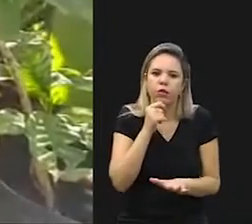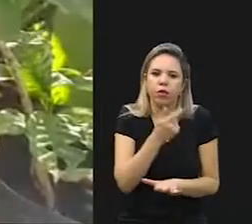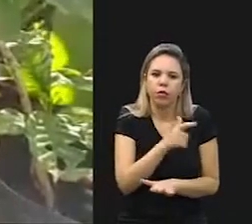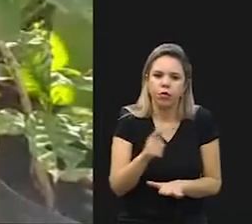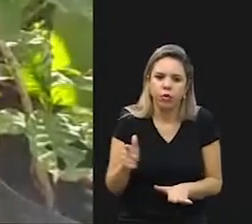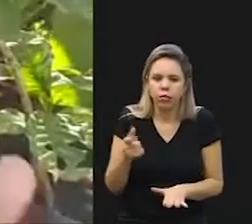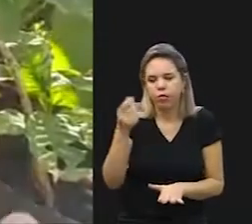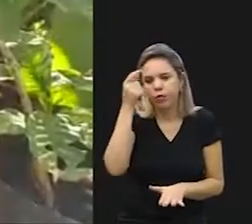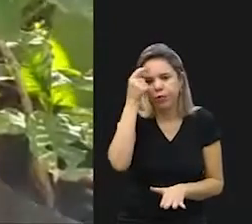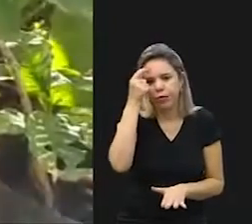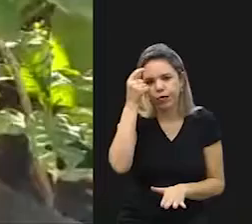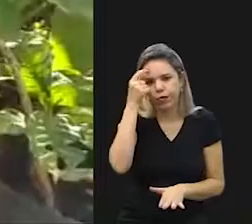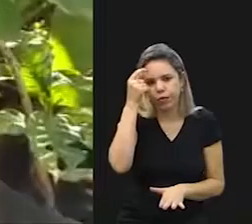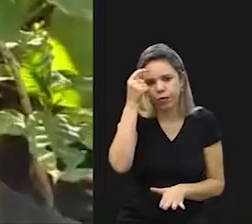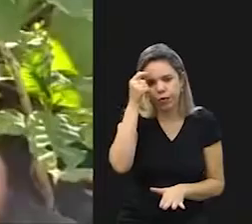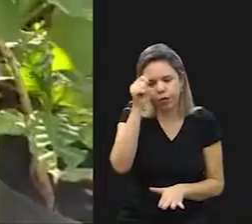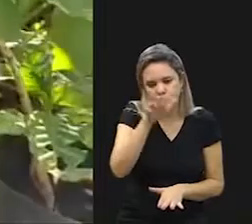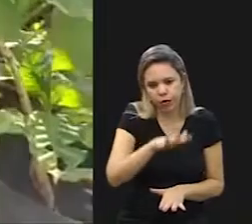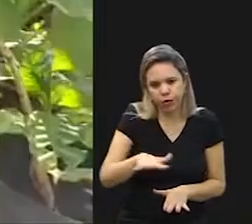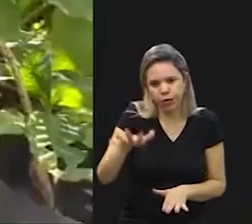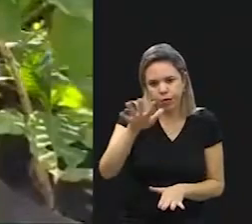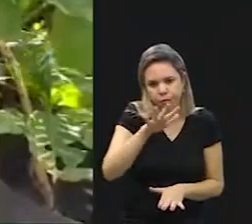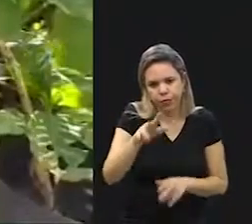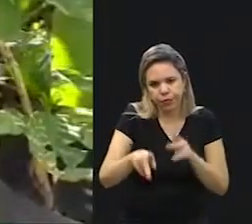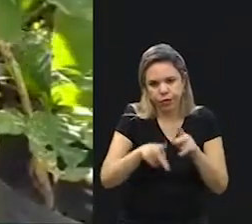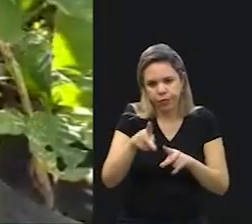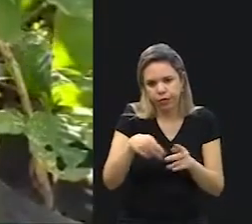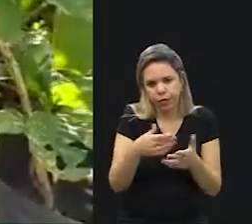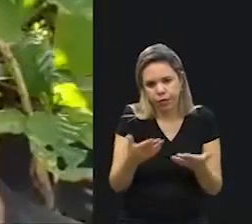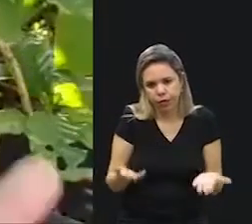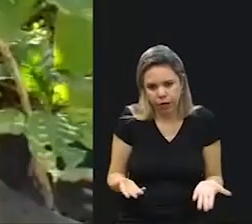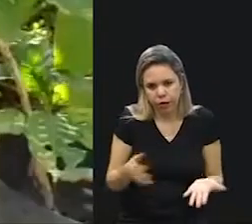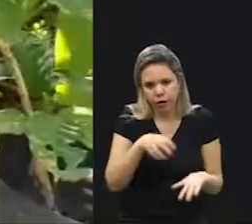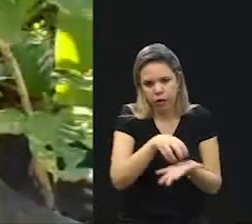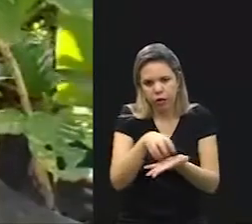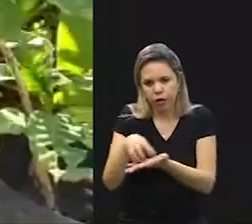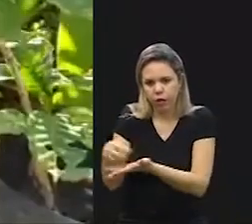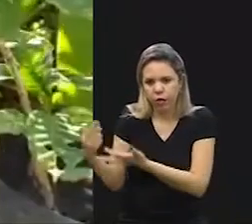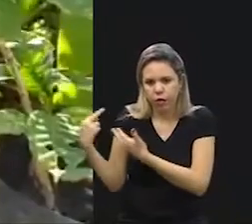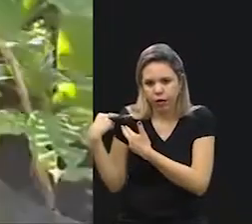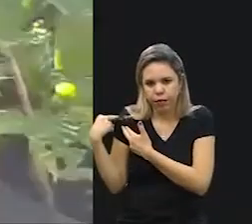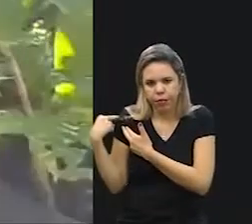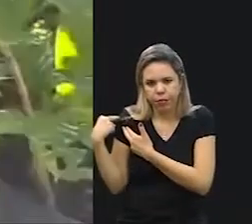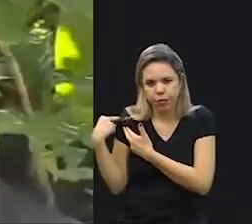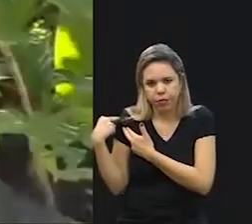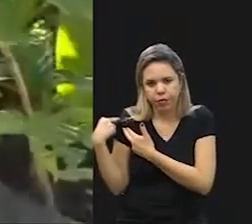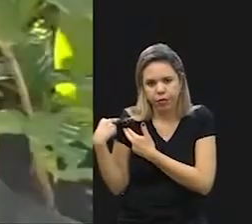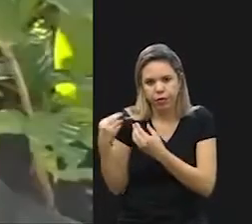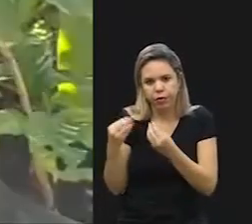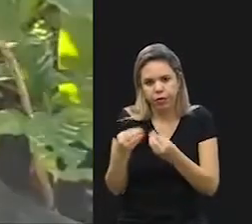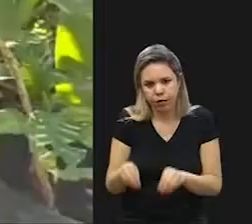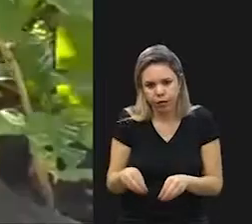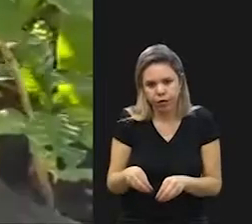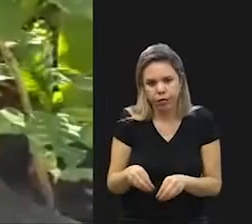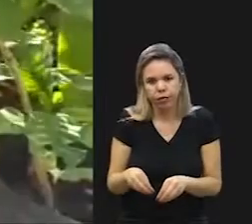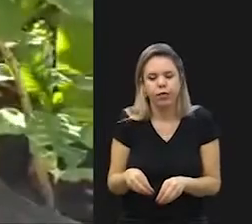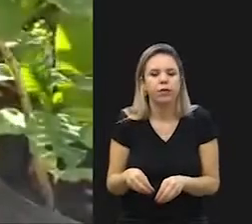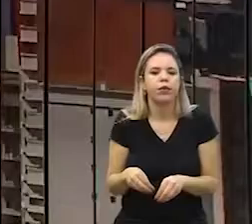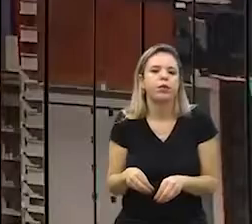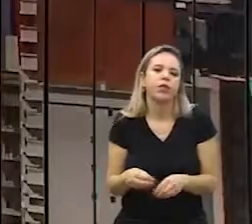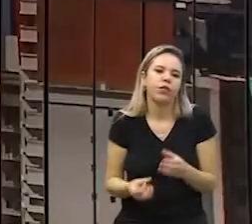tiver uma consciência geral da população e dos órgãos competentes, esses impactos vão ser